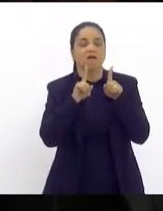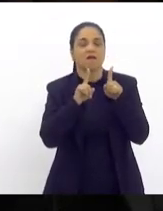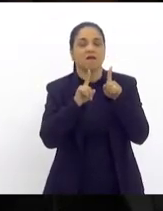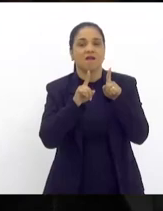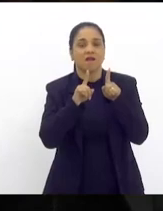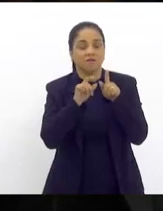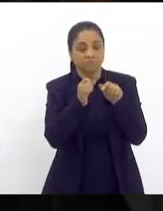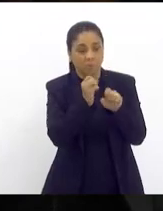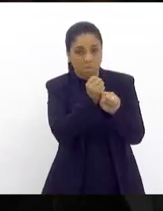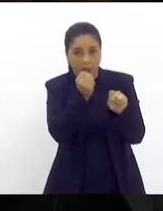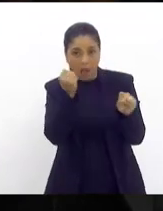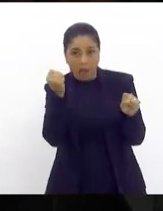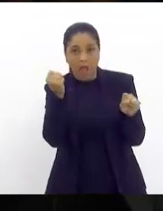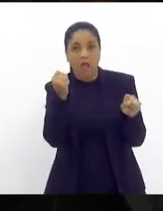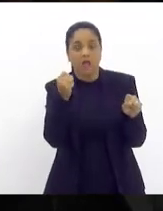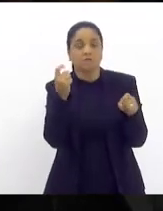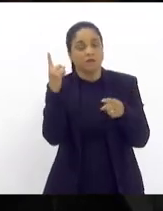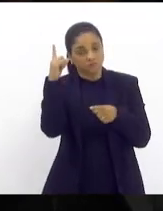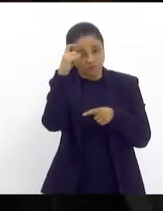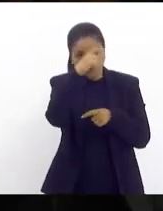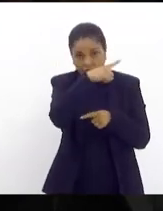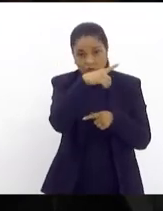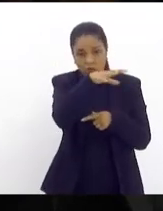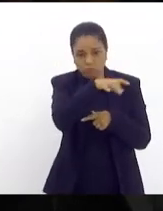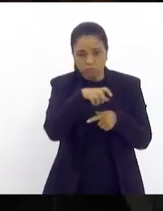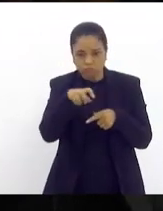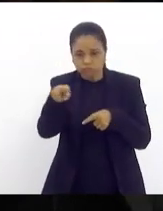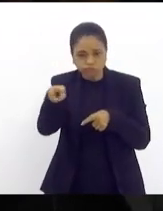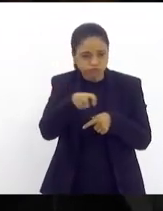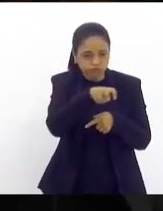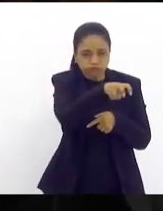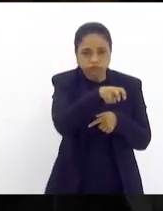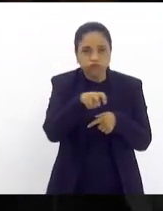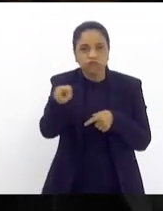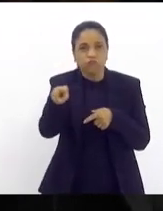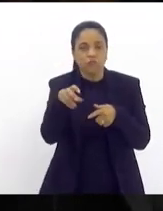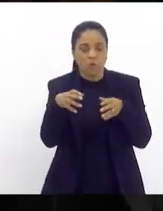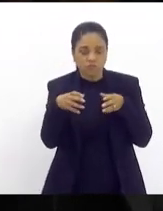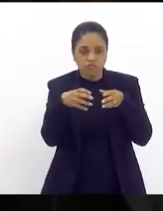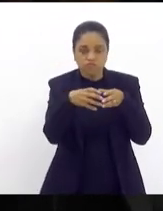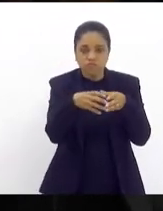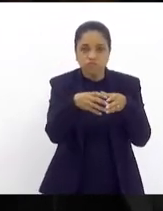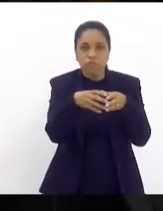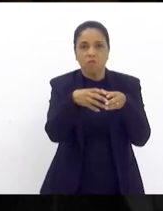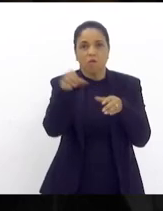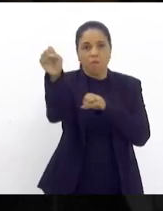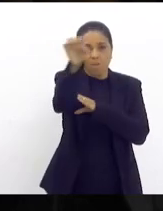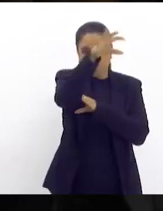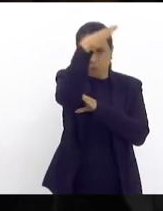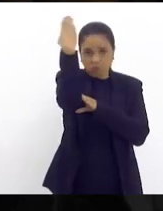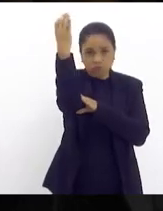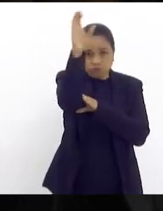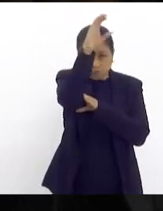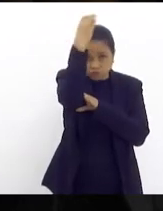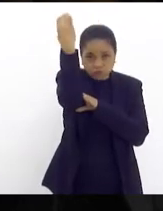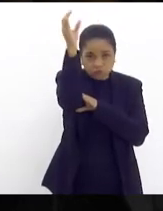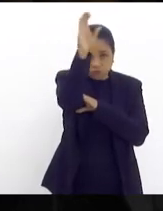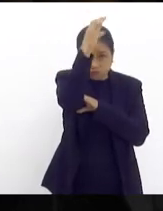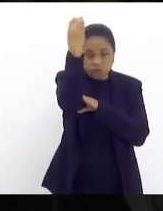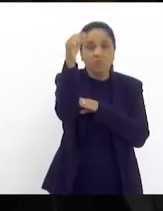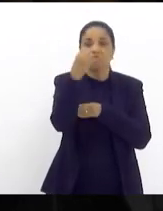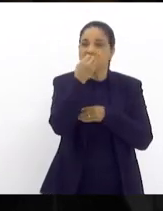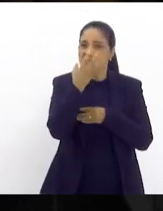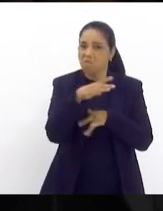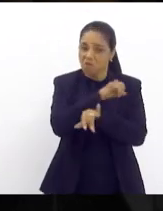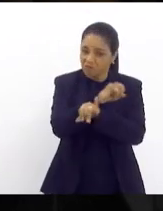difícil deputada Alan Lopes então além da frota das ambulâncias do batalhão mas eu tô notícia boa eu agradeço ao